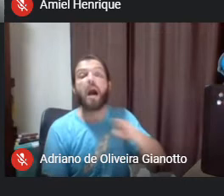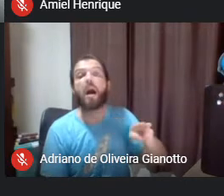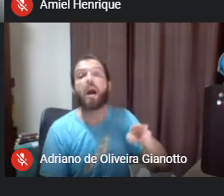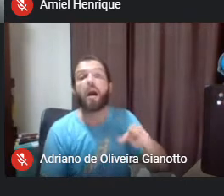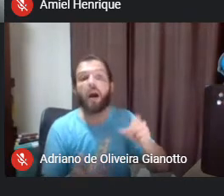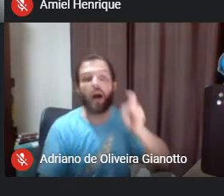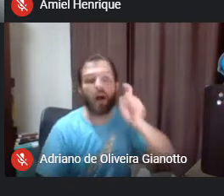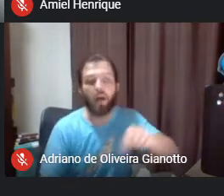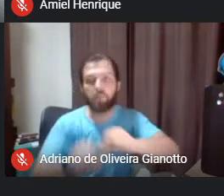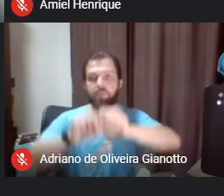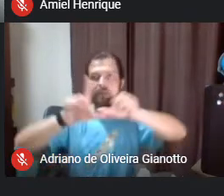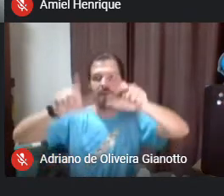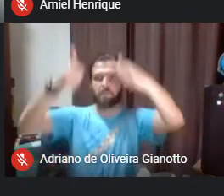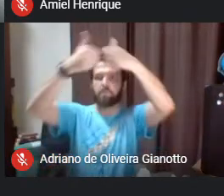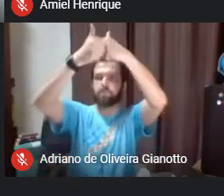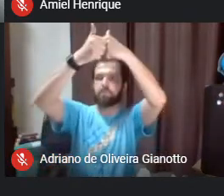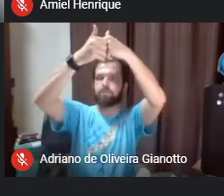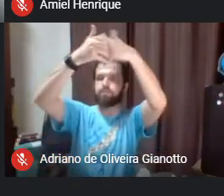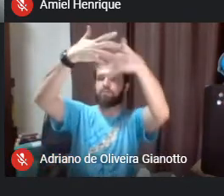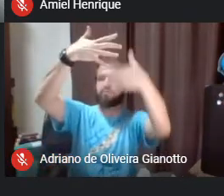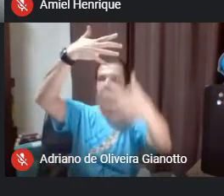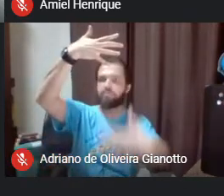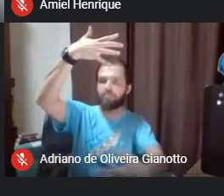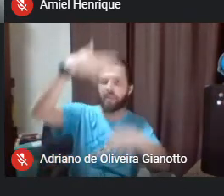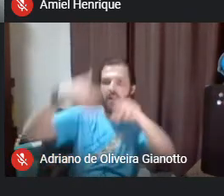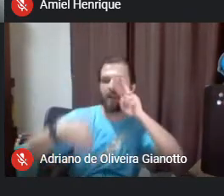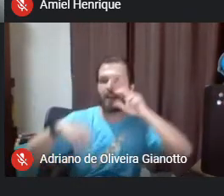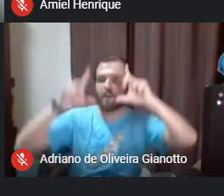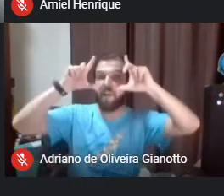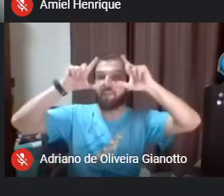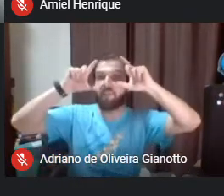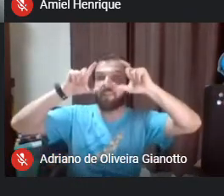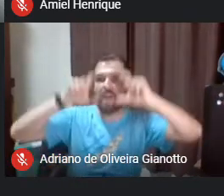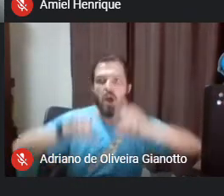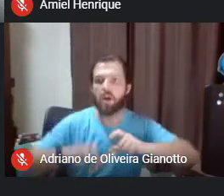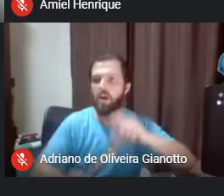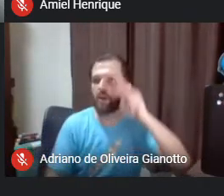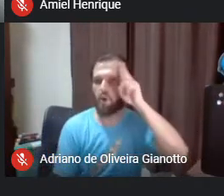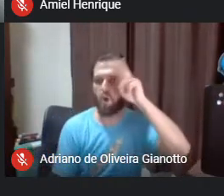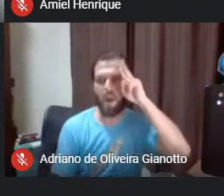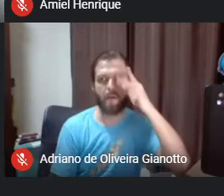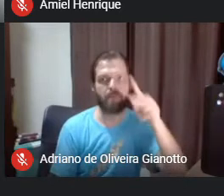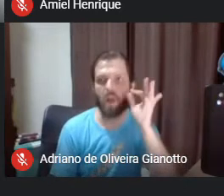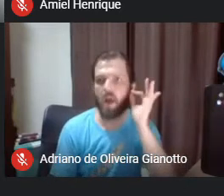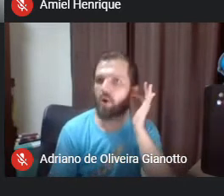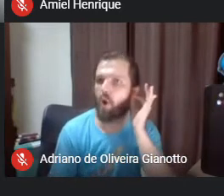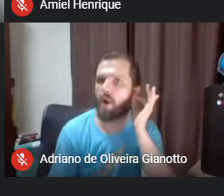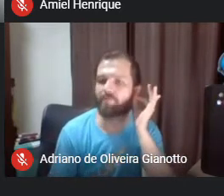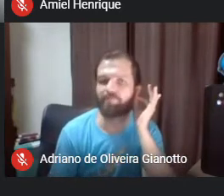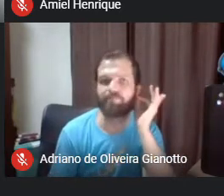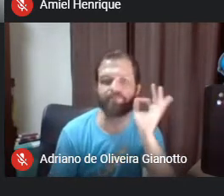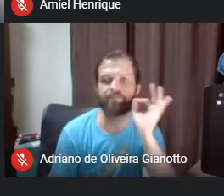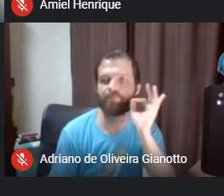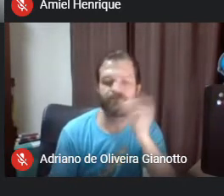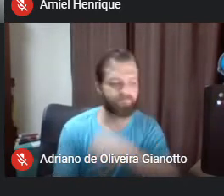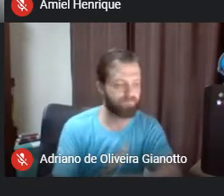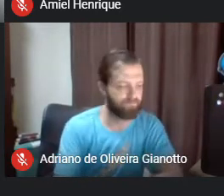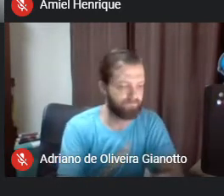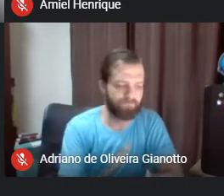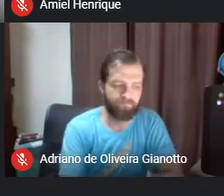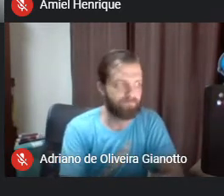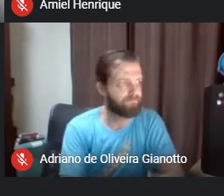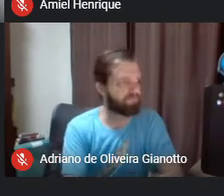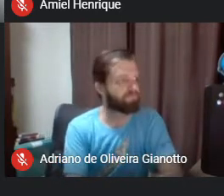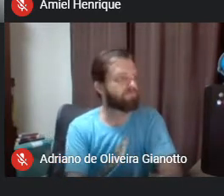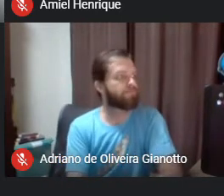né? Digita o nome dele ali, vocês olham no slide, e vai aparecer muita informação, foto, sobre a história dele.